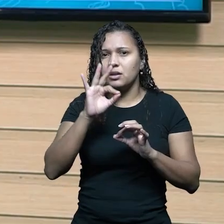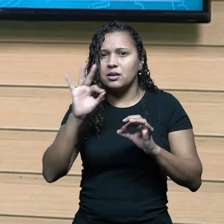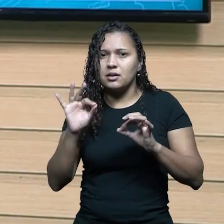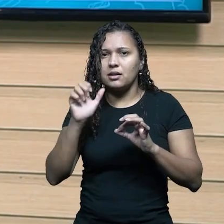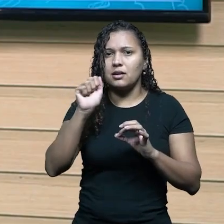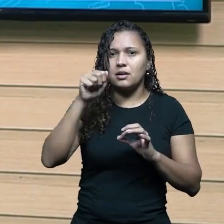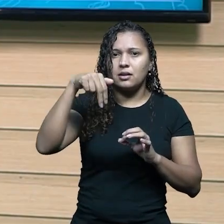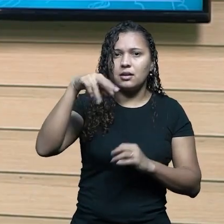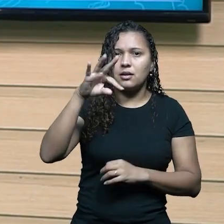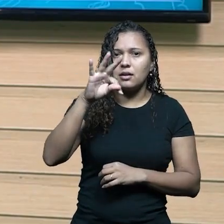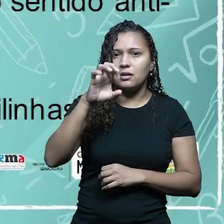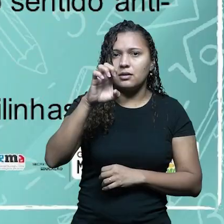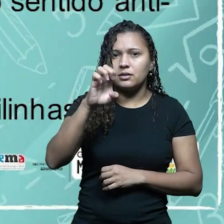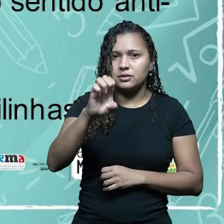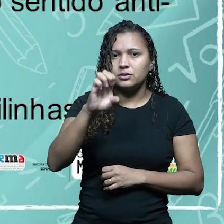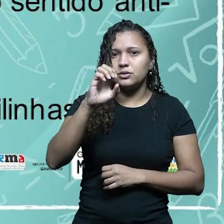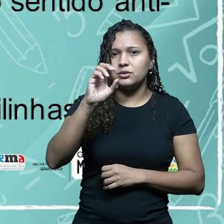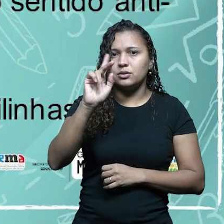sentido anti-horário.